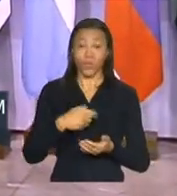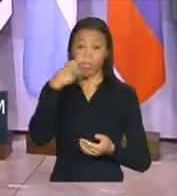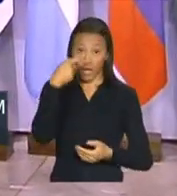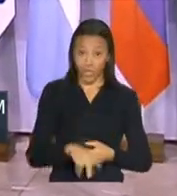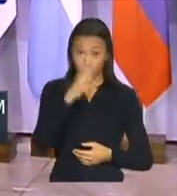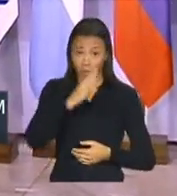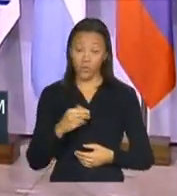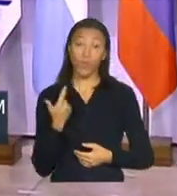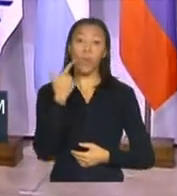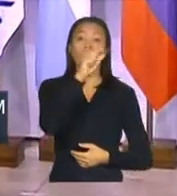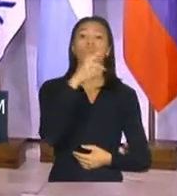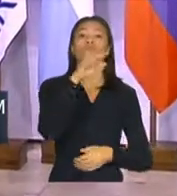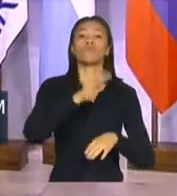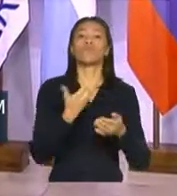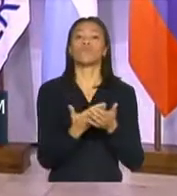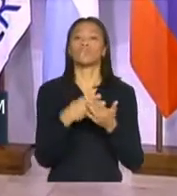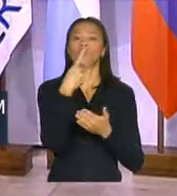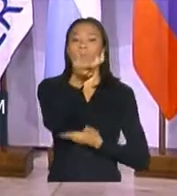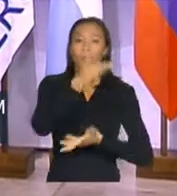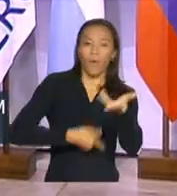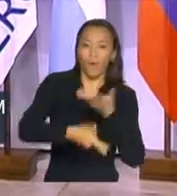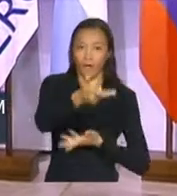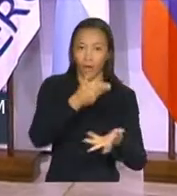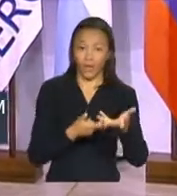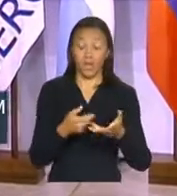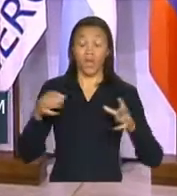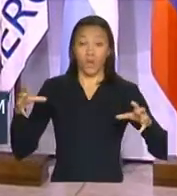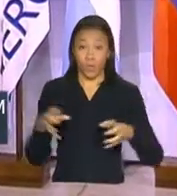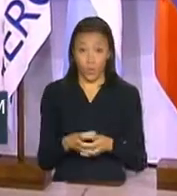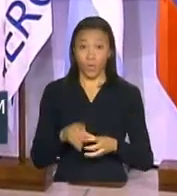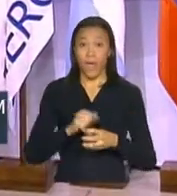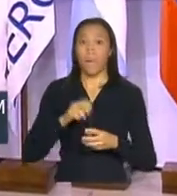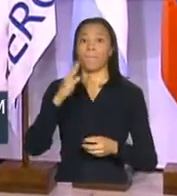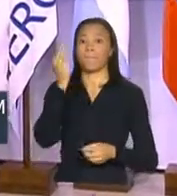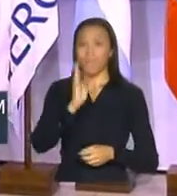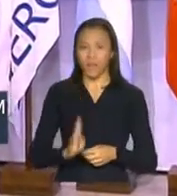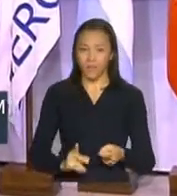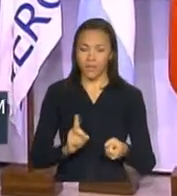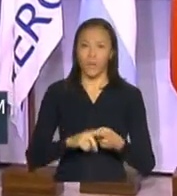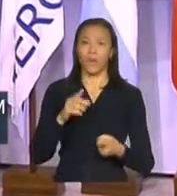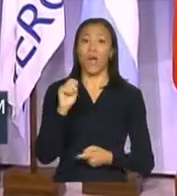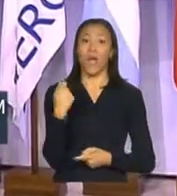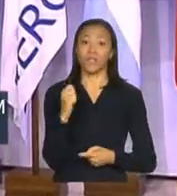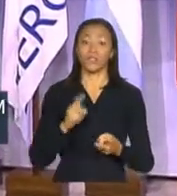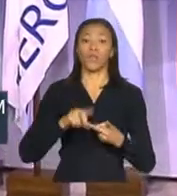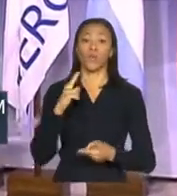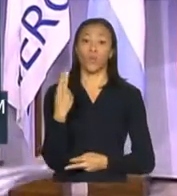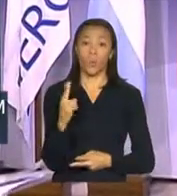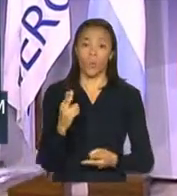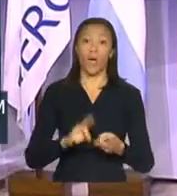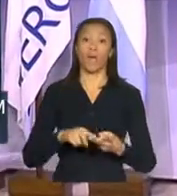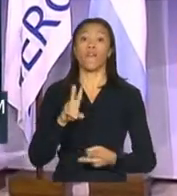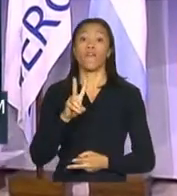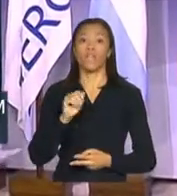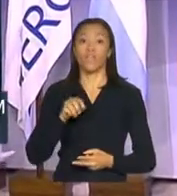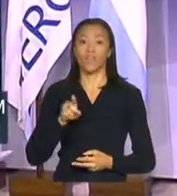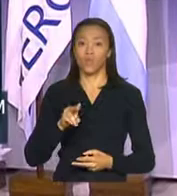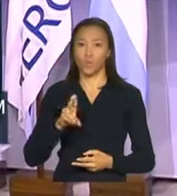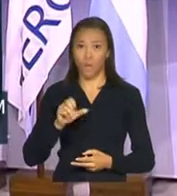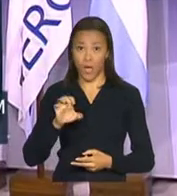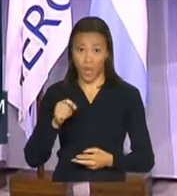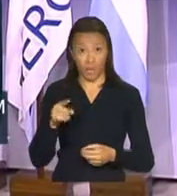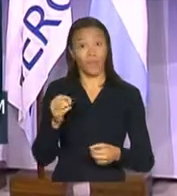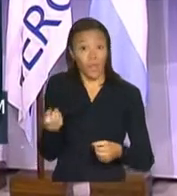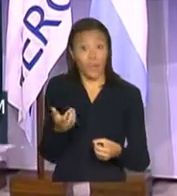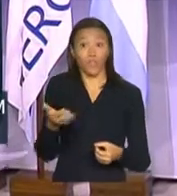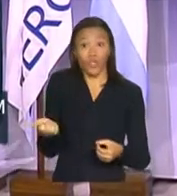estudantil entre os países. Bom, os membros do Mercosul são Brasil, Argentina, Uruguai, a Venezuela, o país